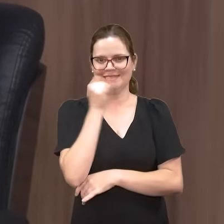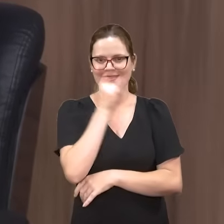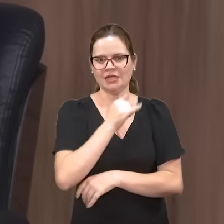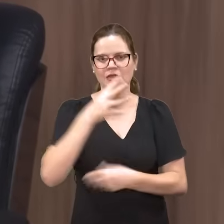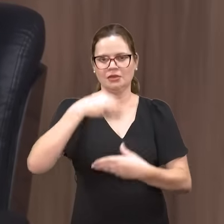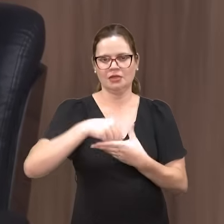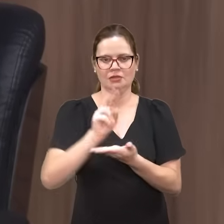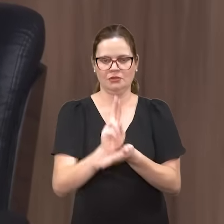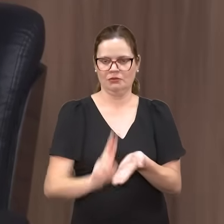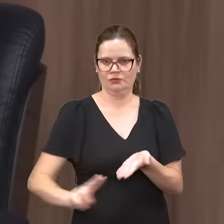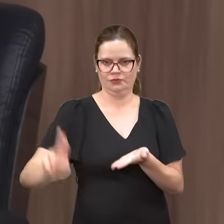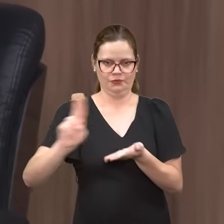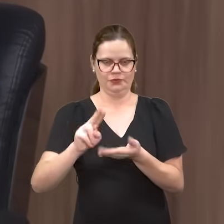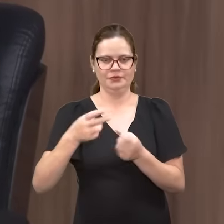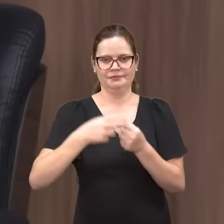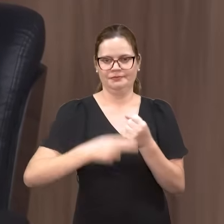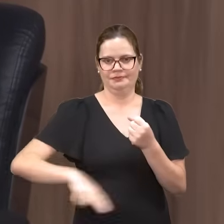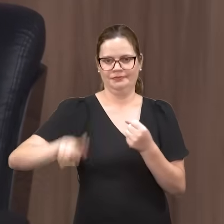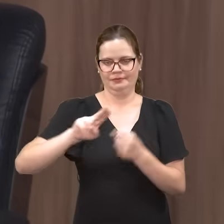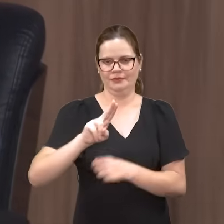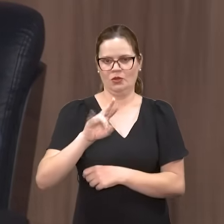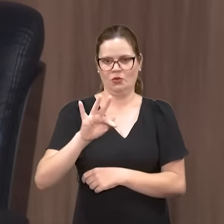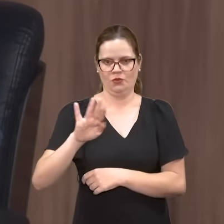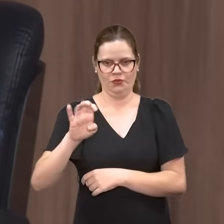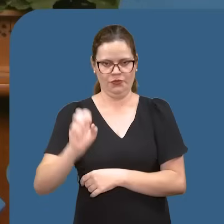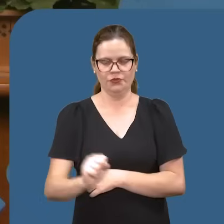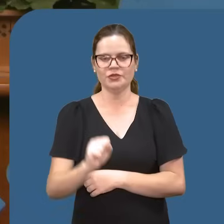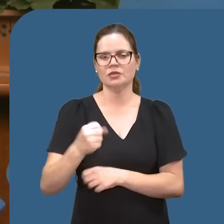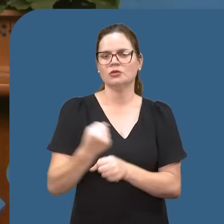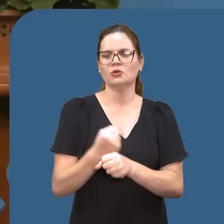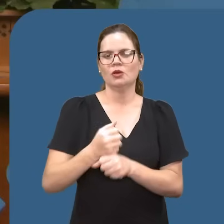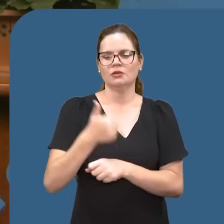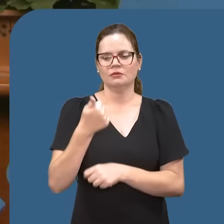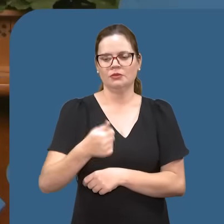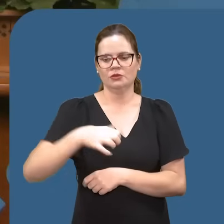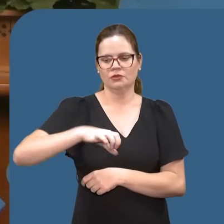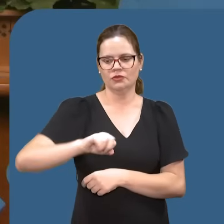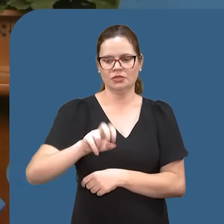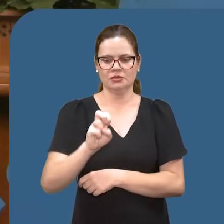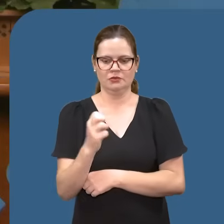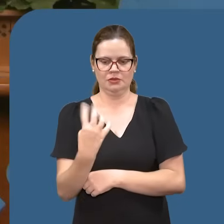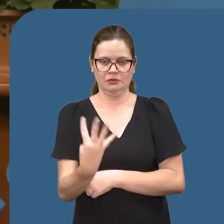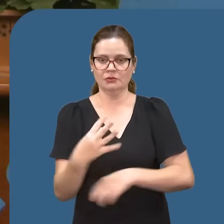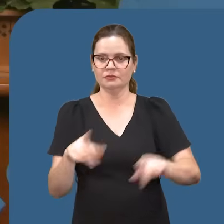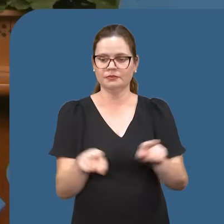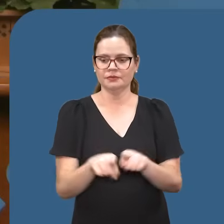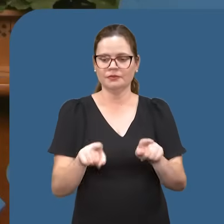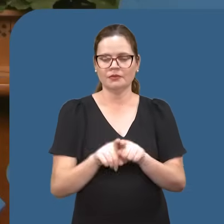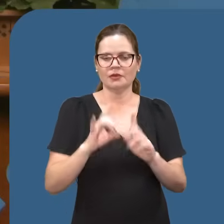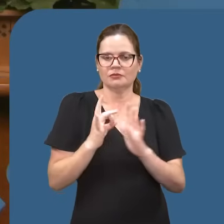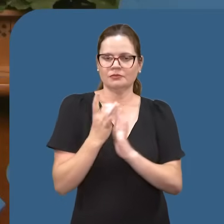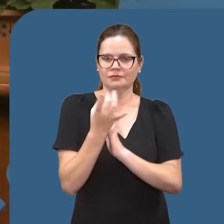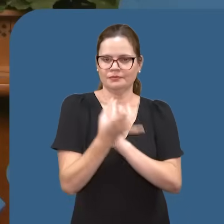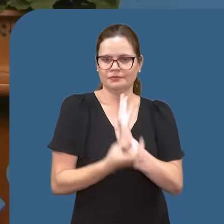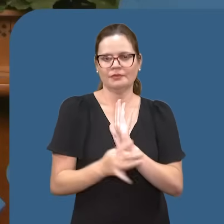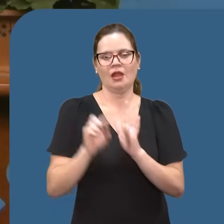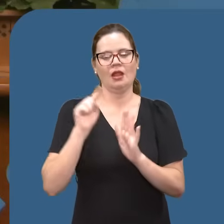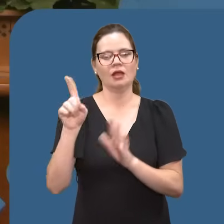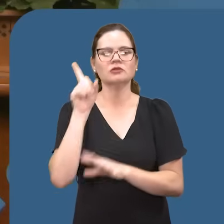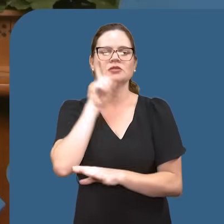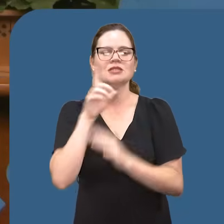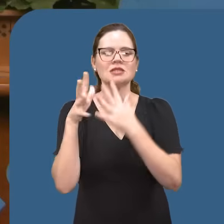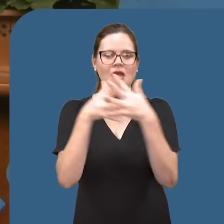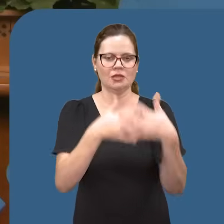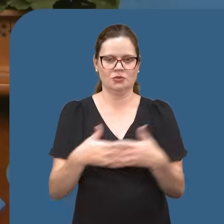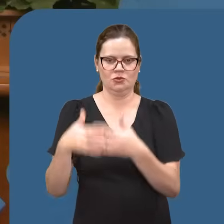pela Universidade Federal do Espírito Santo em 1954 e fez especialização nos Estados